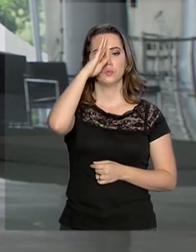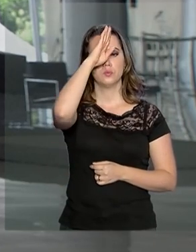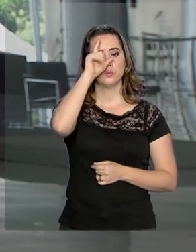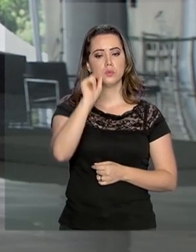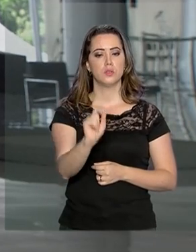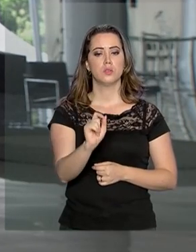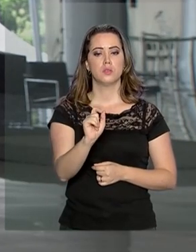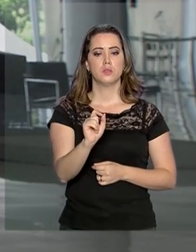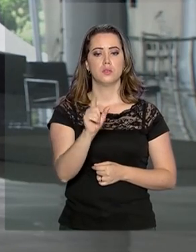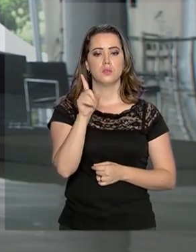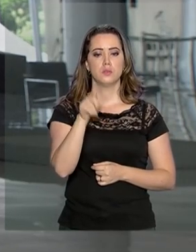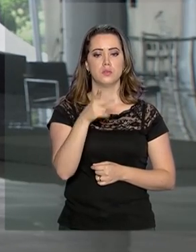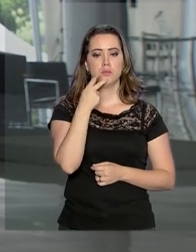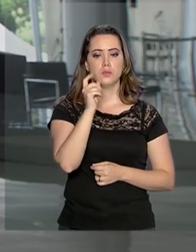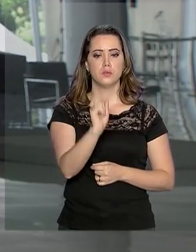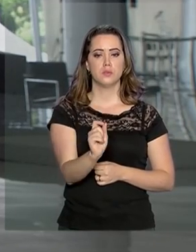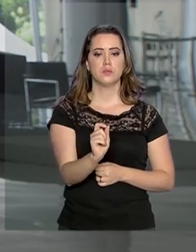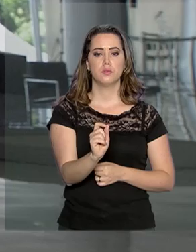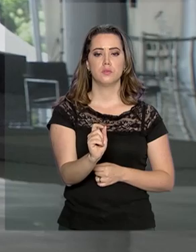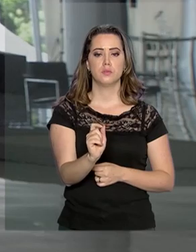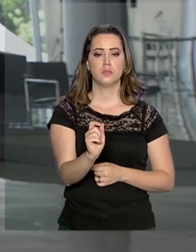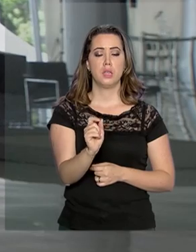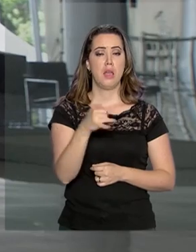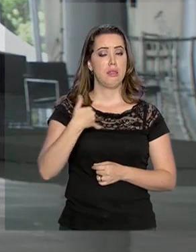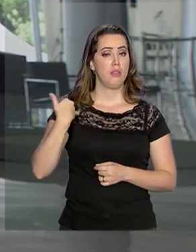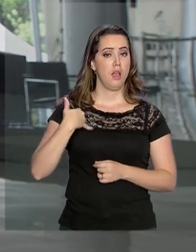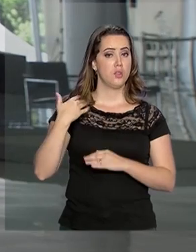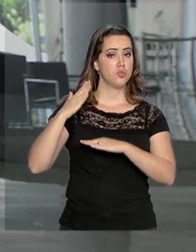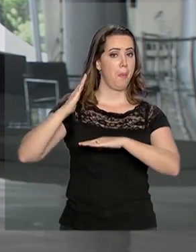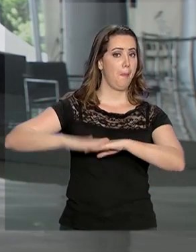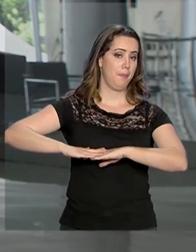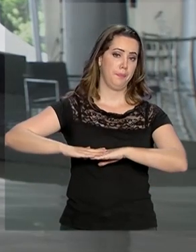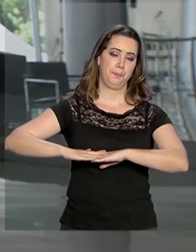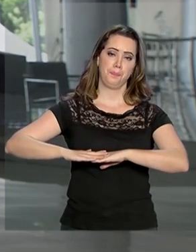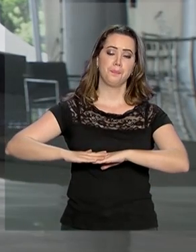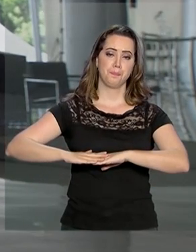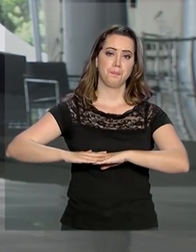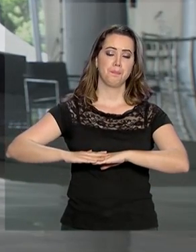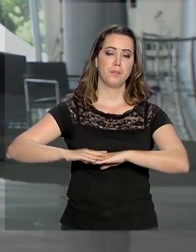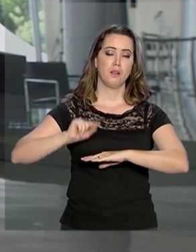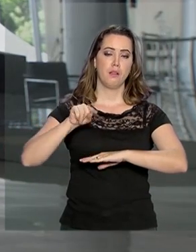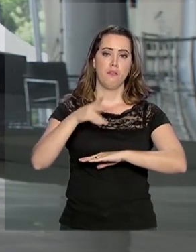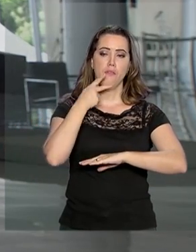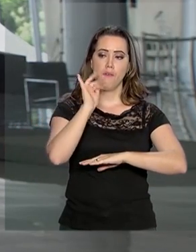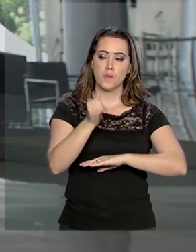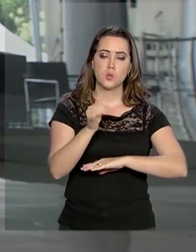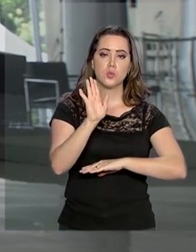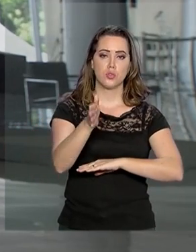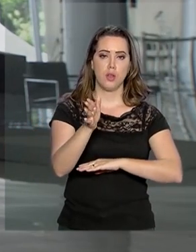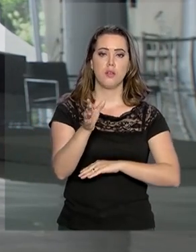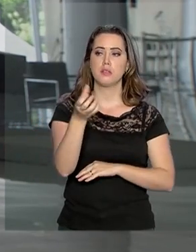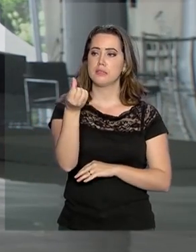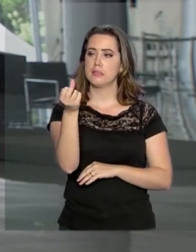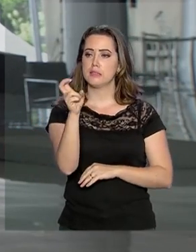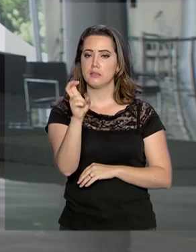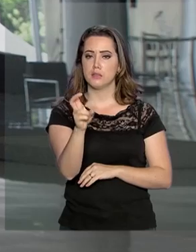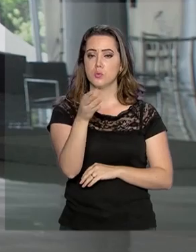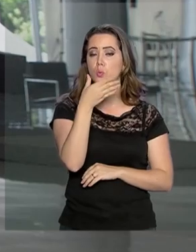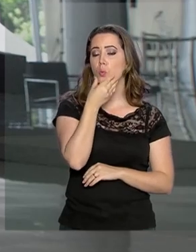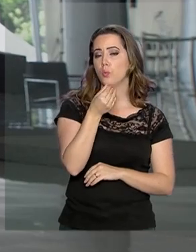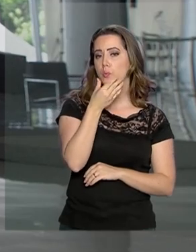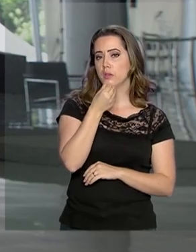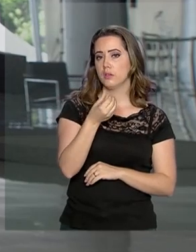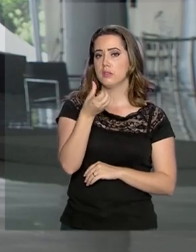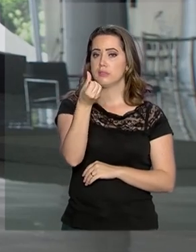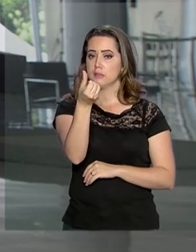Jair bolsonaro diz respeito às idades mínimas para aposentadoria que ele já informou que será de 65 anos